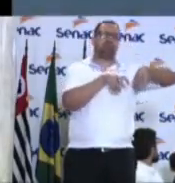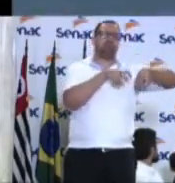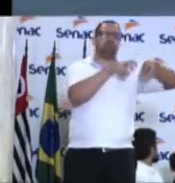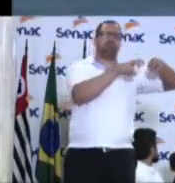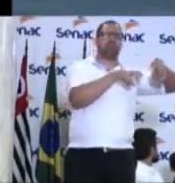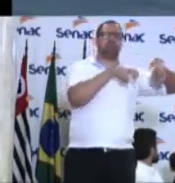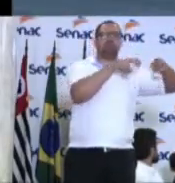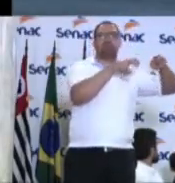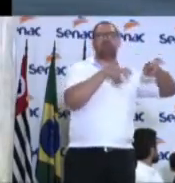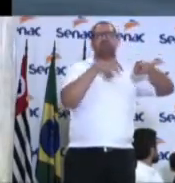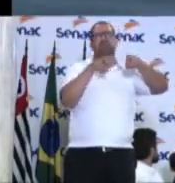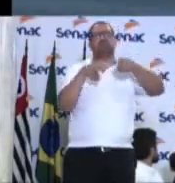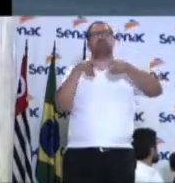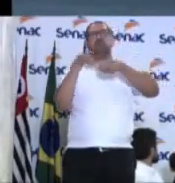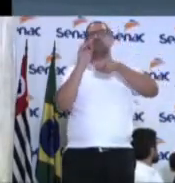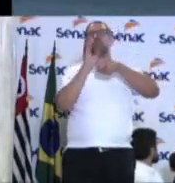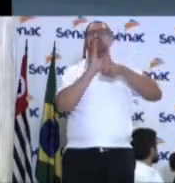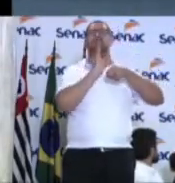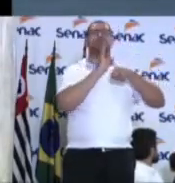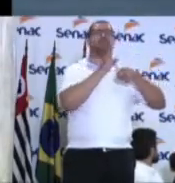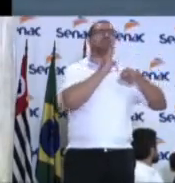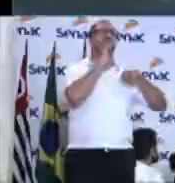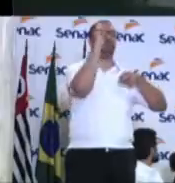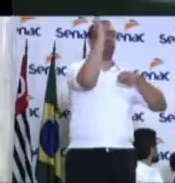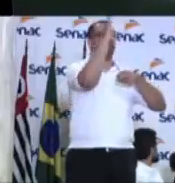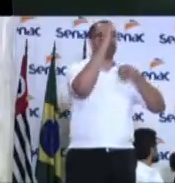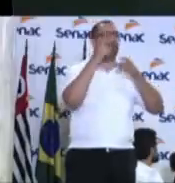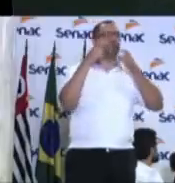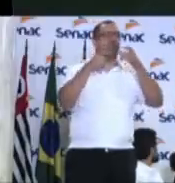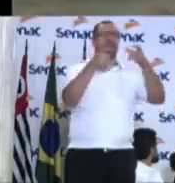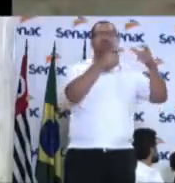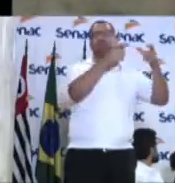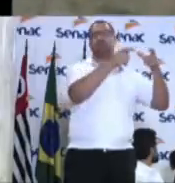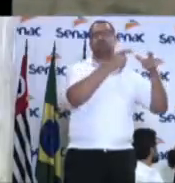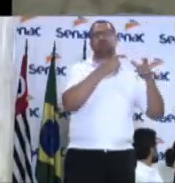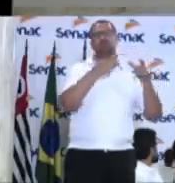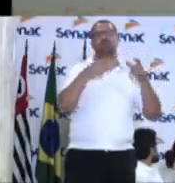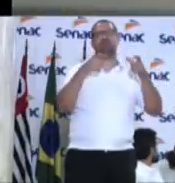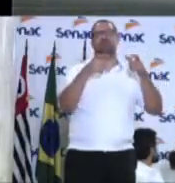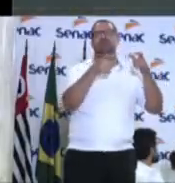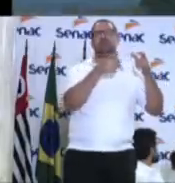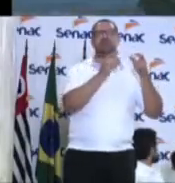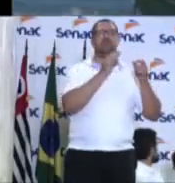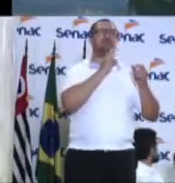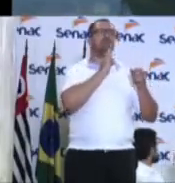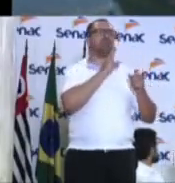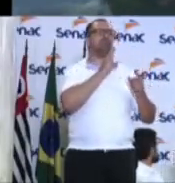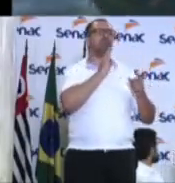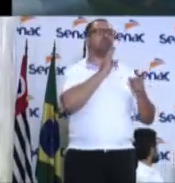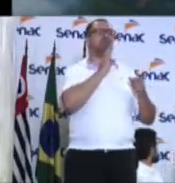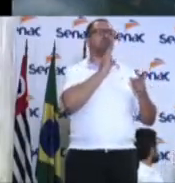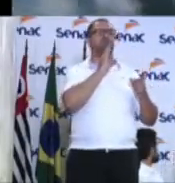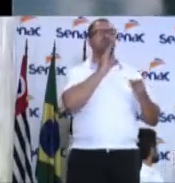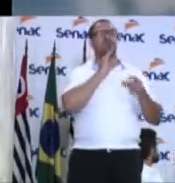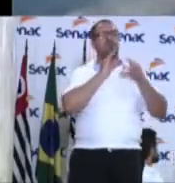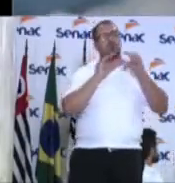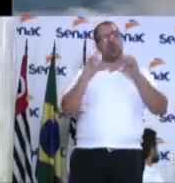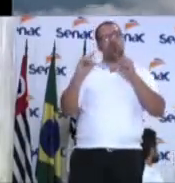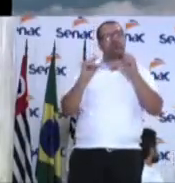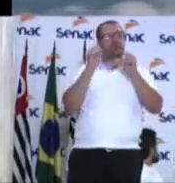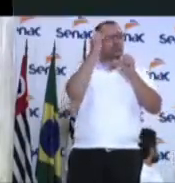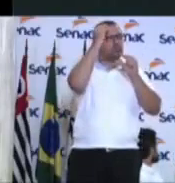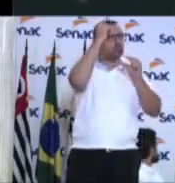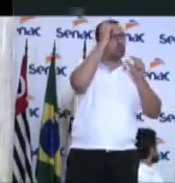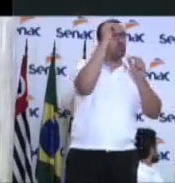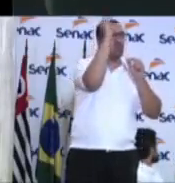Conhecer o Brasil é conhecer um pouco da minha essência. Cada lugar que você vai conhecendo um pouco da cultura